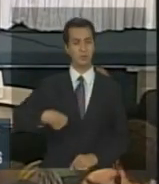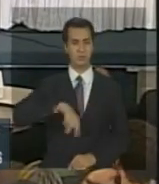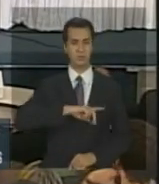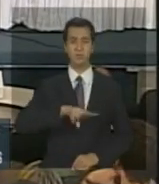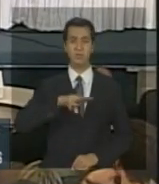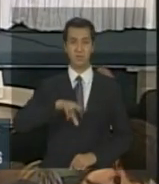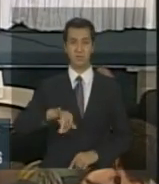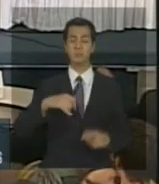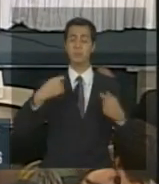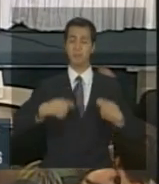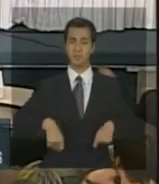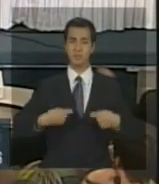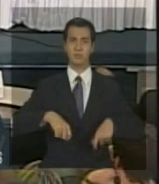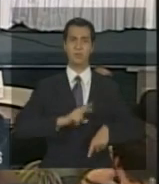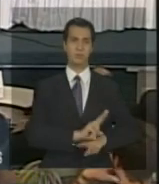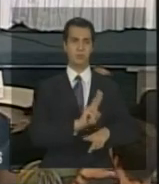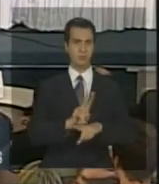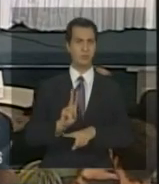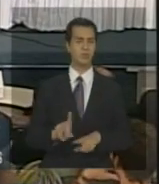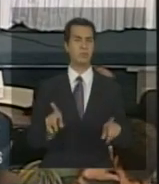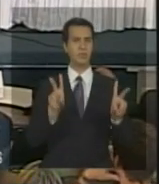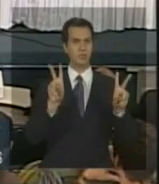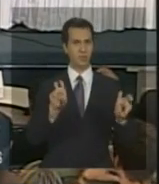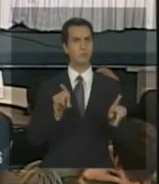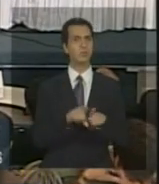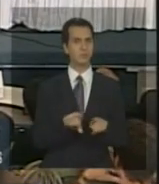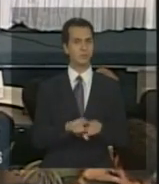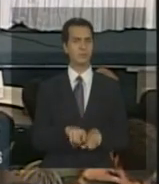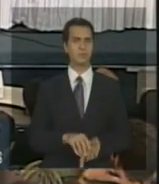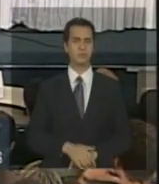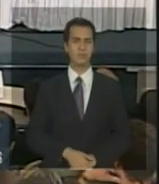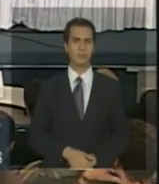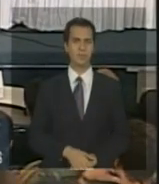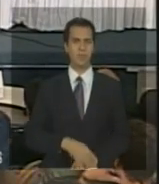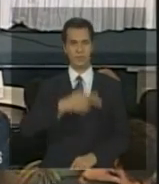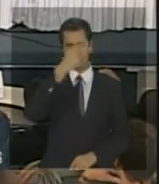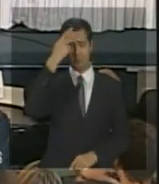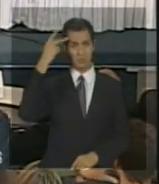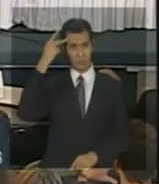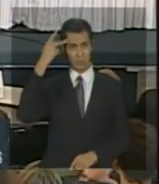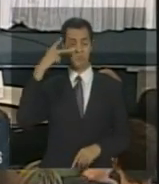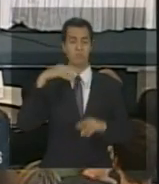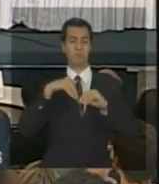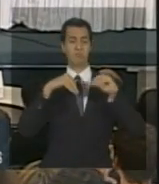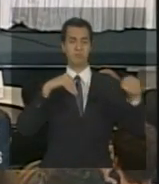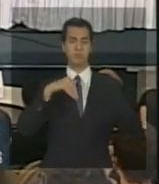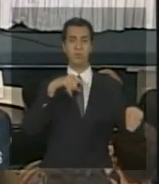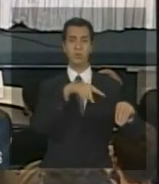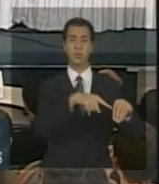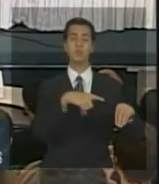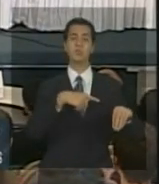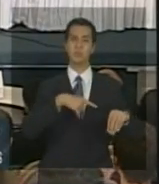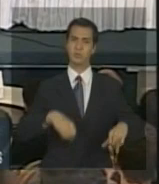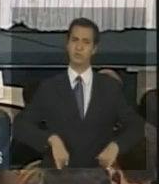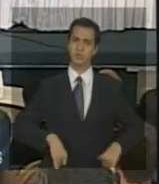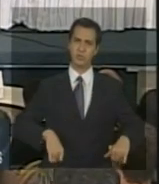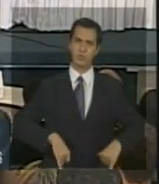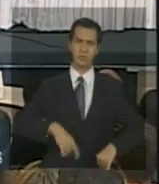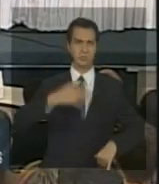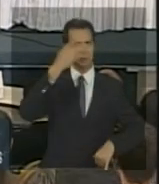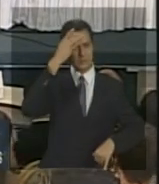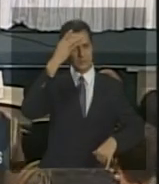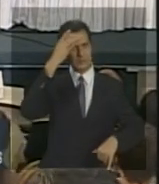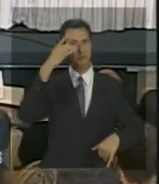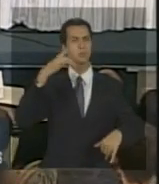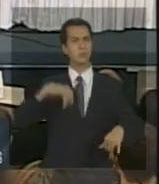juntos nos dedicarmos a este tema. As pessoas protegidas vivenciam sofrimento psíquico.